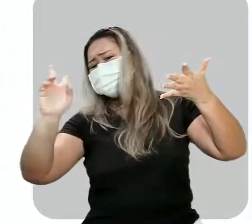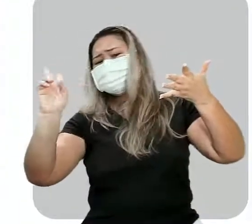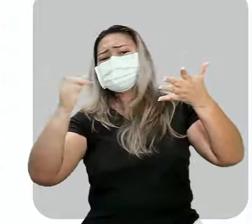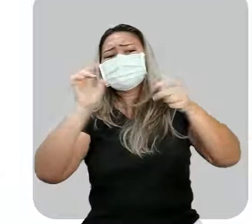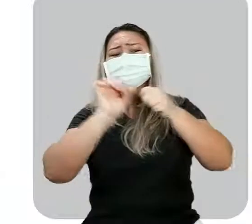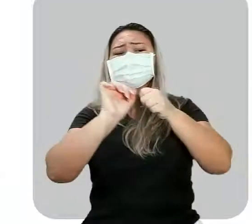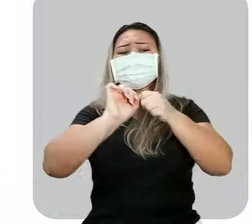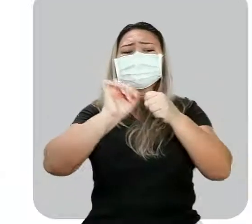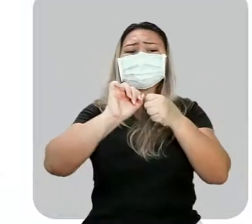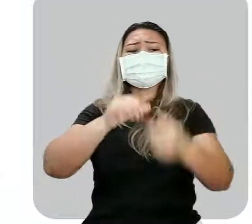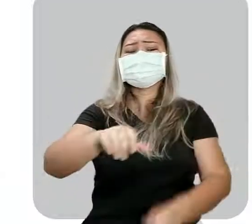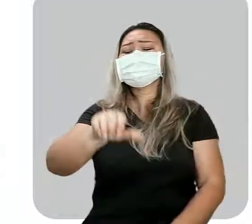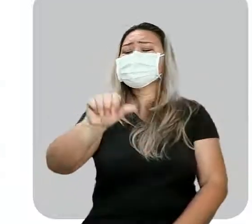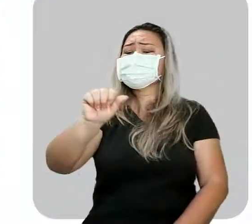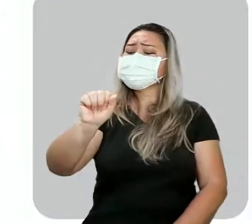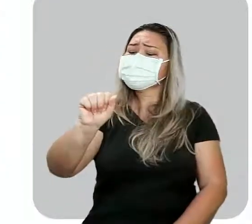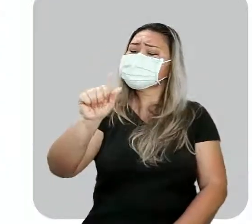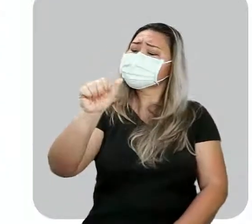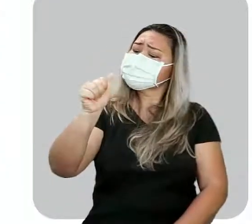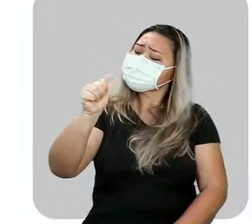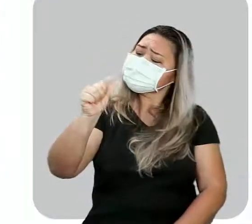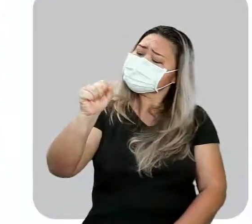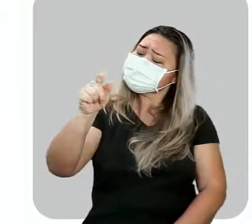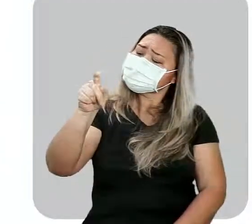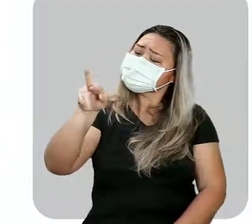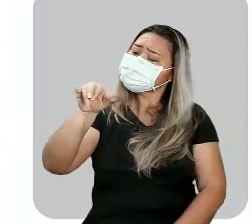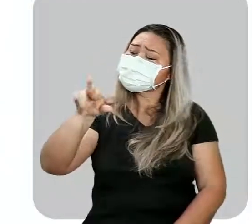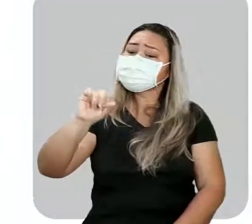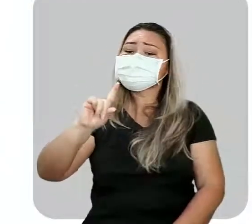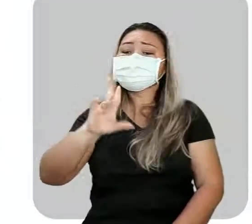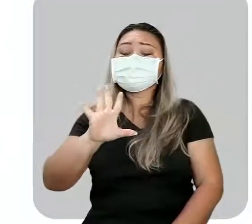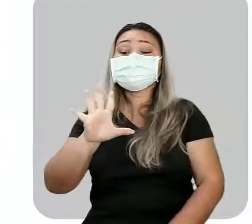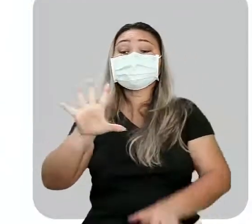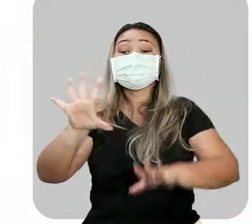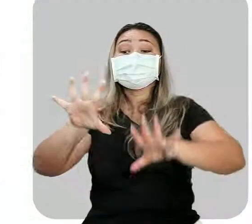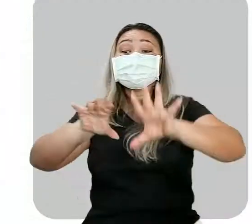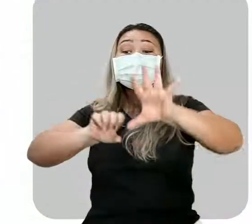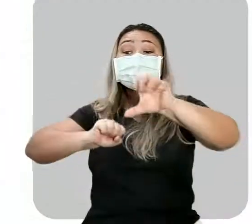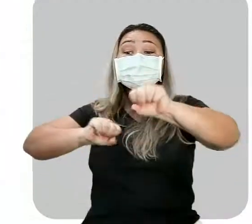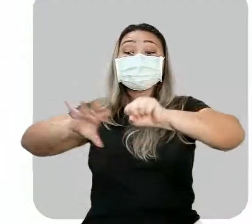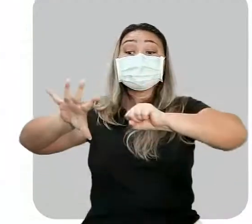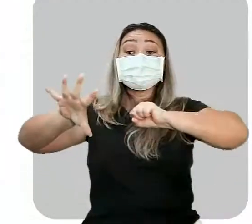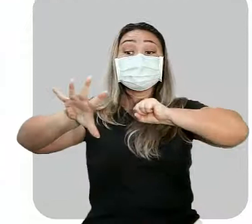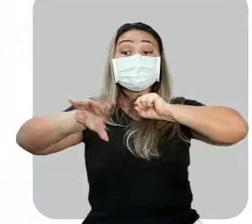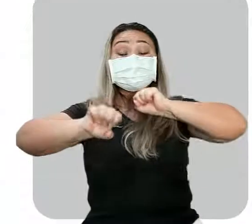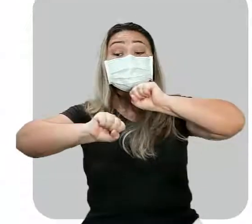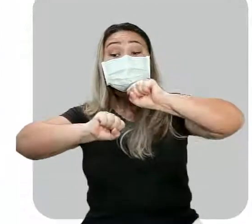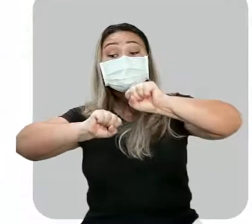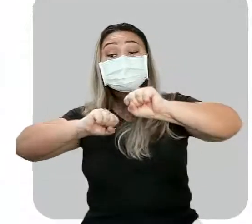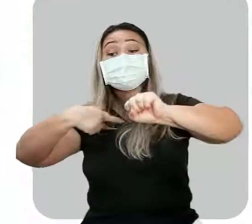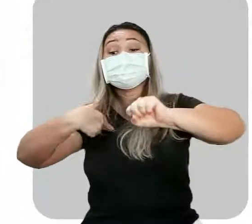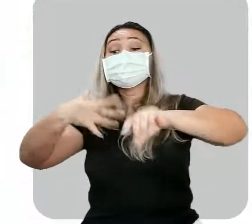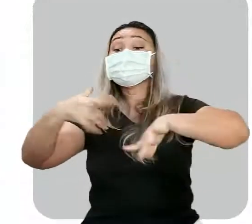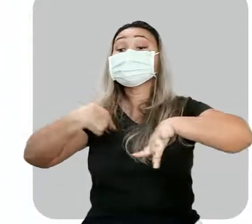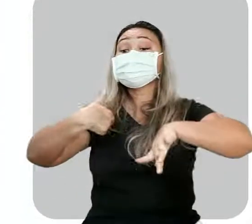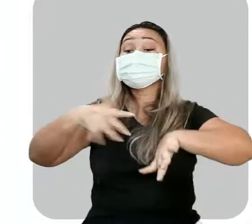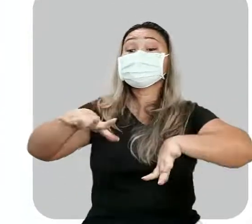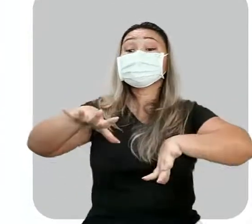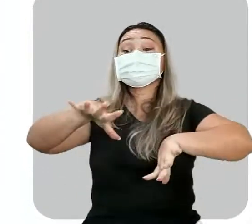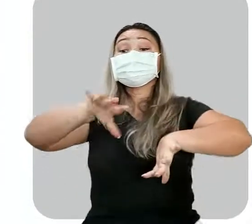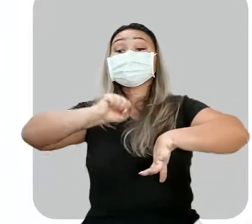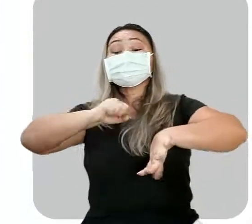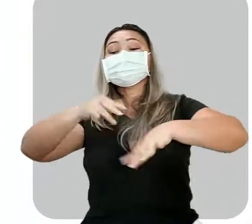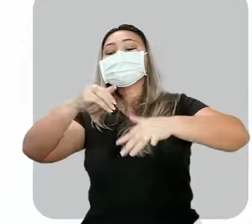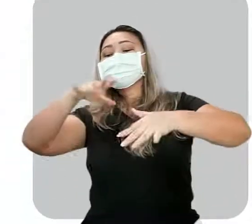verbo aspirar. Aspirar no sentido de sorver, né? Eu